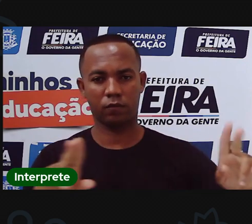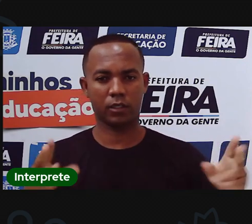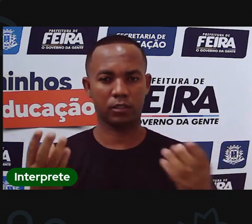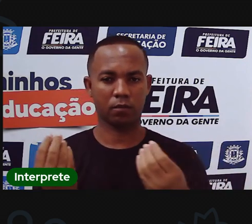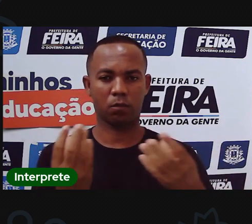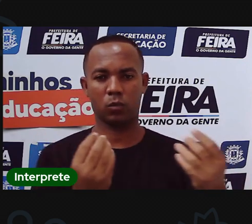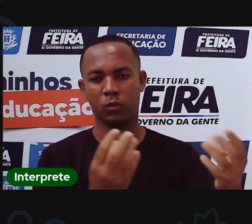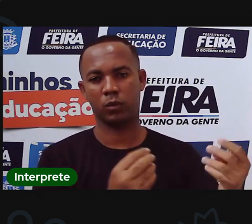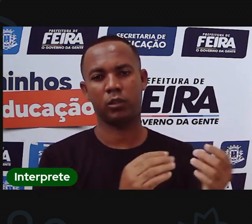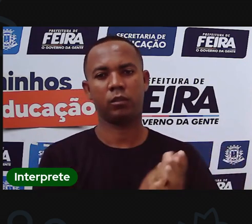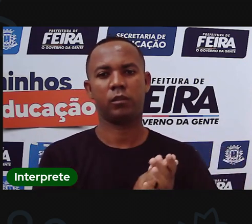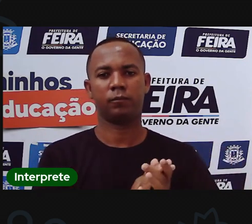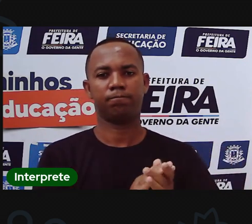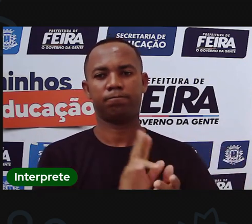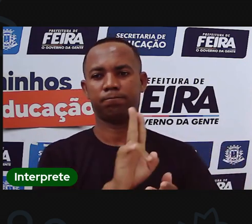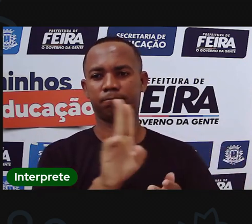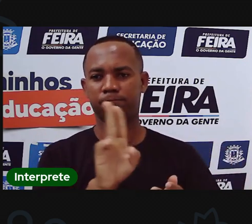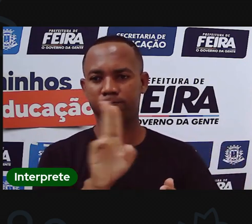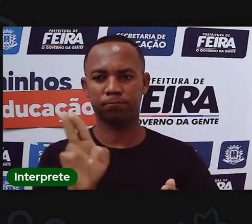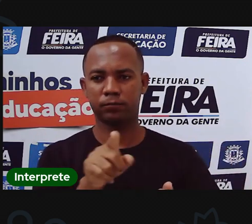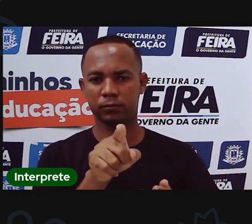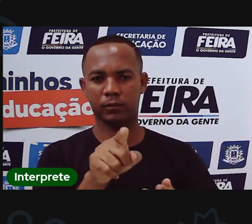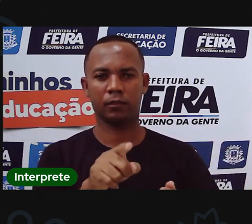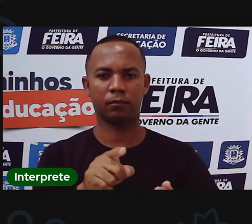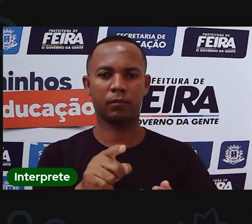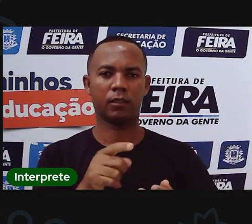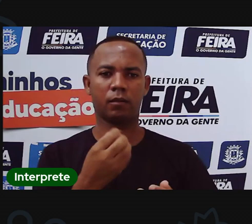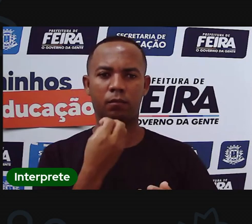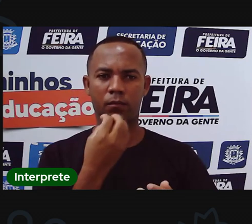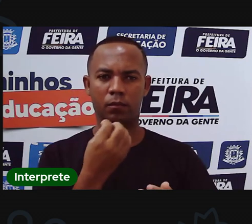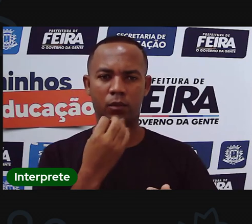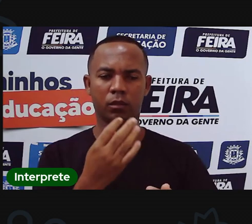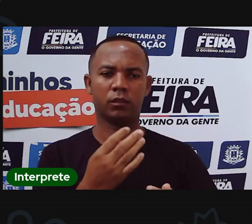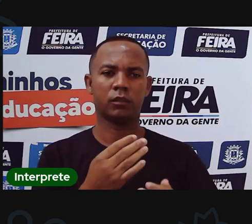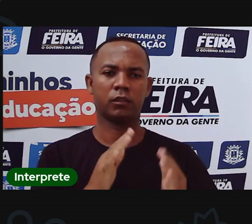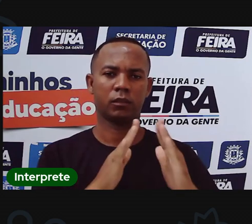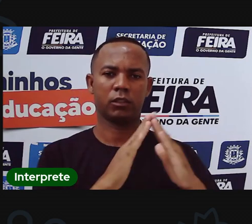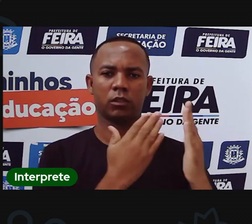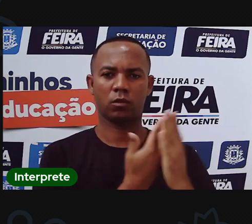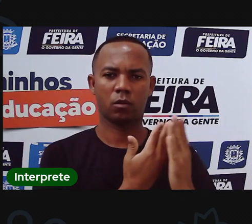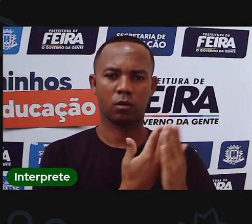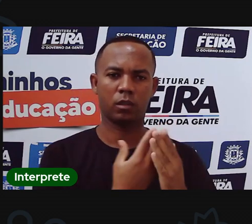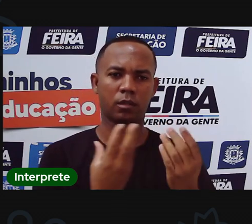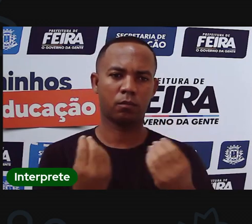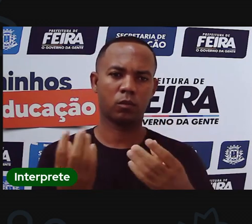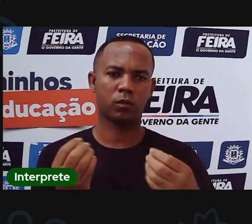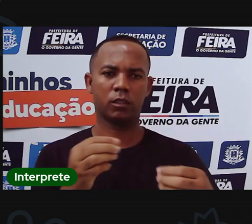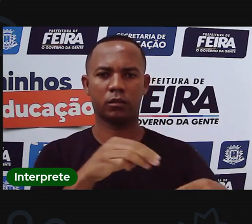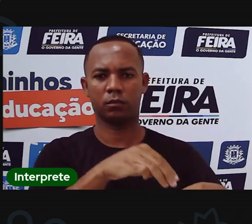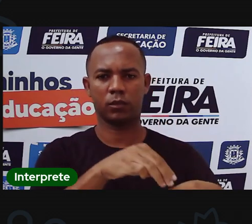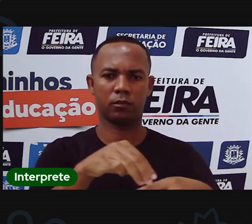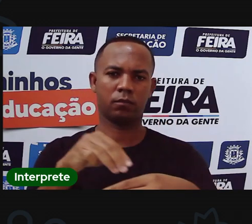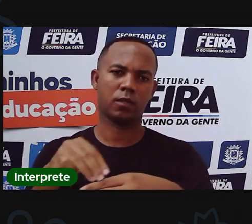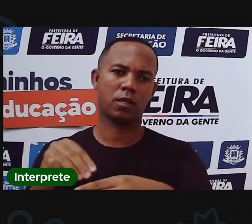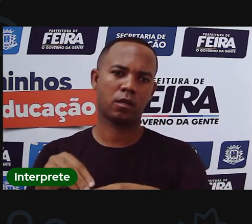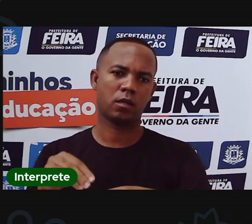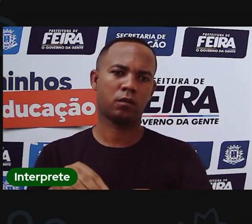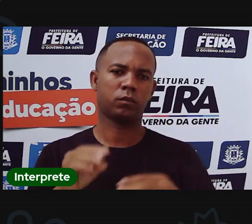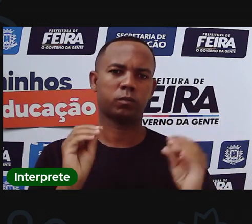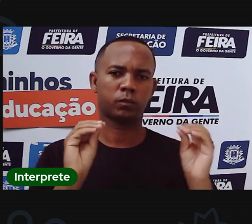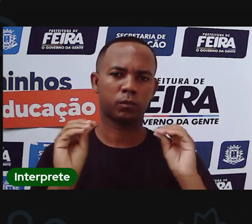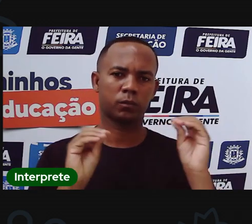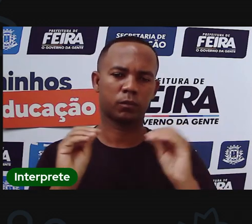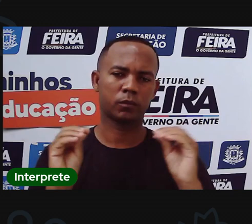Integrado de Educação Municipal Professor Joselito Falcão de Amorim, algumas escolas municipalizadas como a Eduardo Froes da Mota, né?